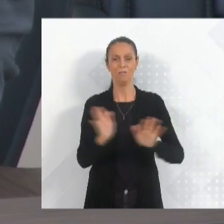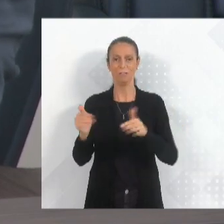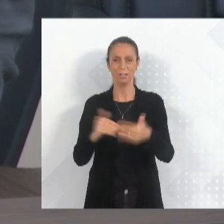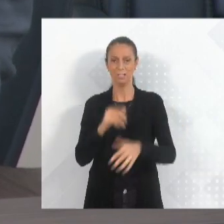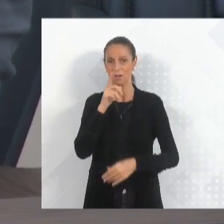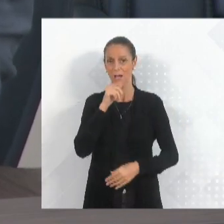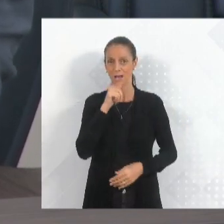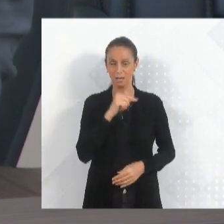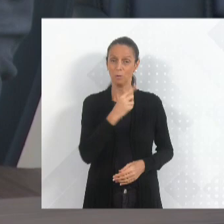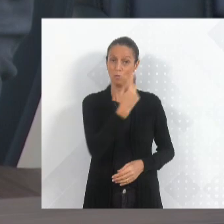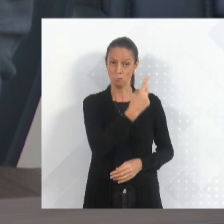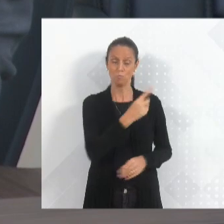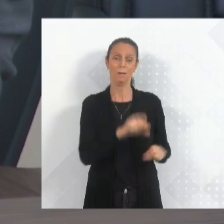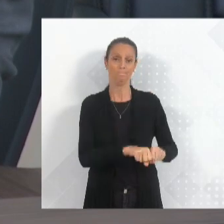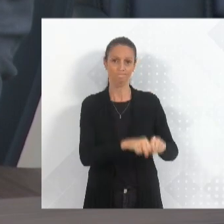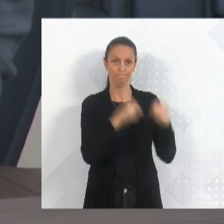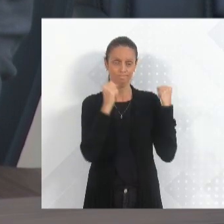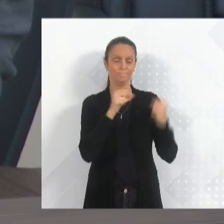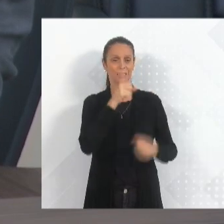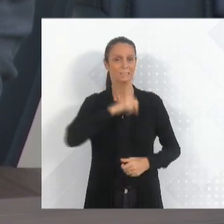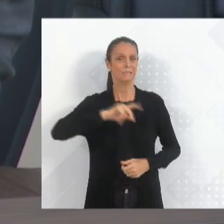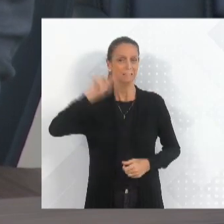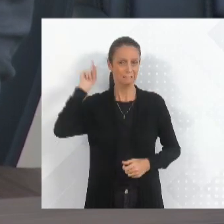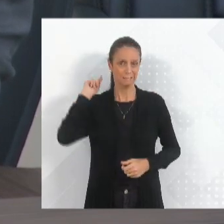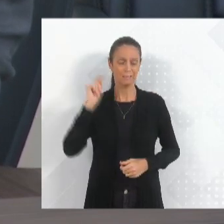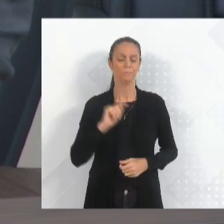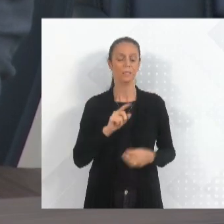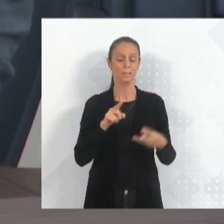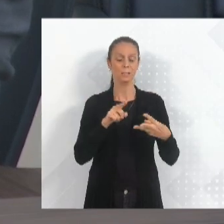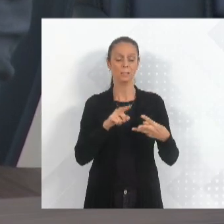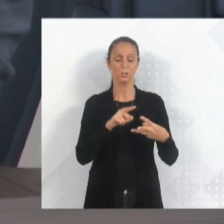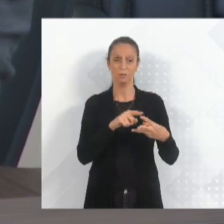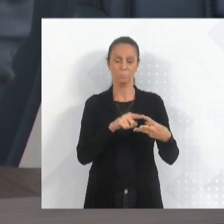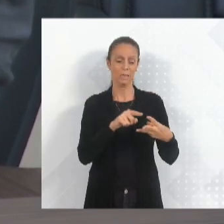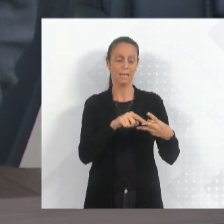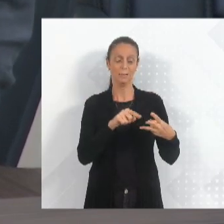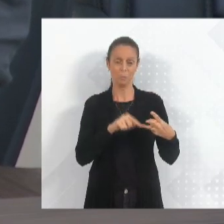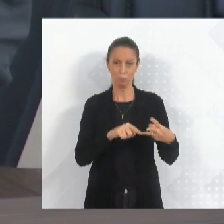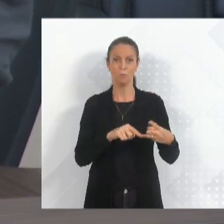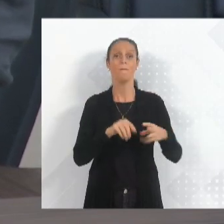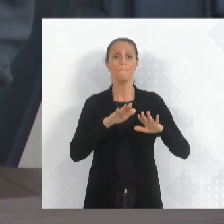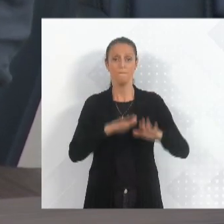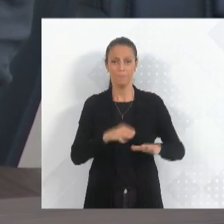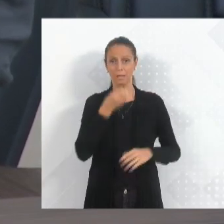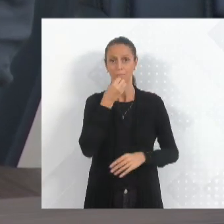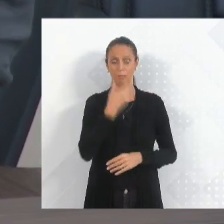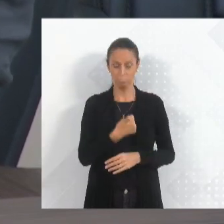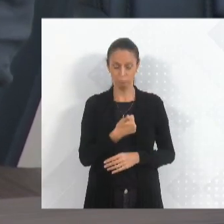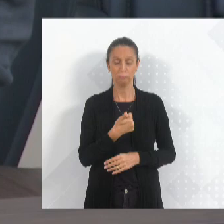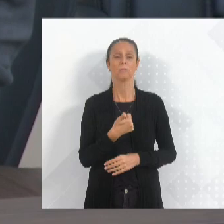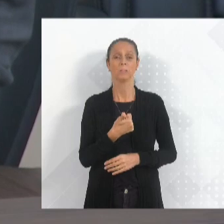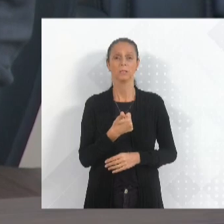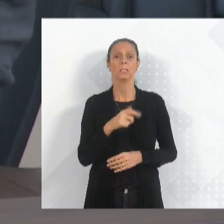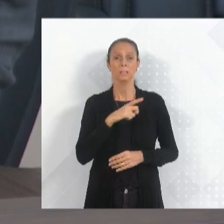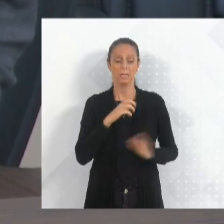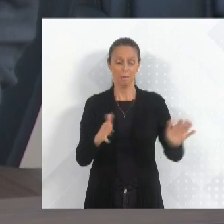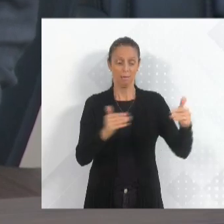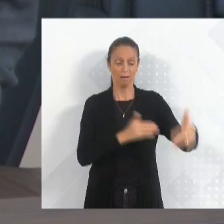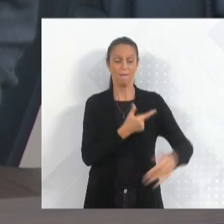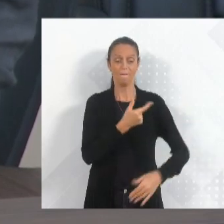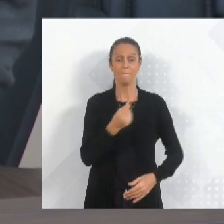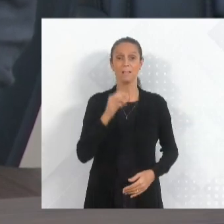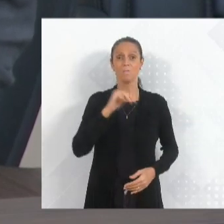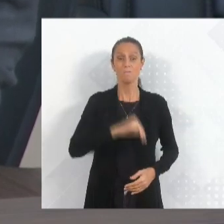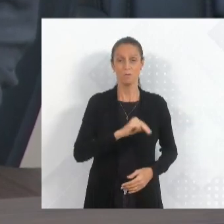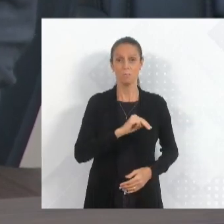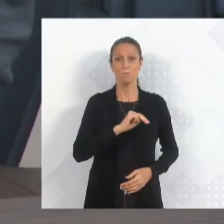e uma foi danificada há muito tempo atrás, e ficou só 2, cada uma tem 20 mil litros, né? E aí, então, nós